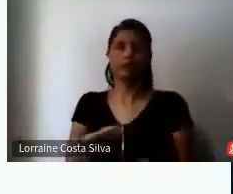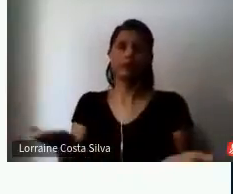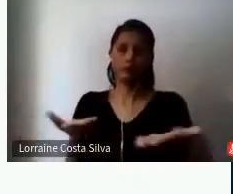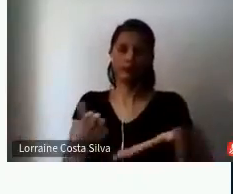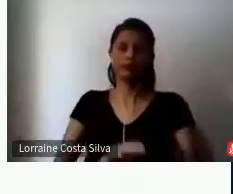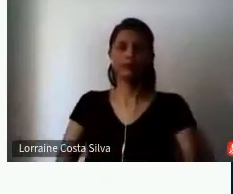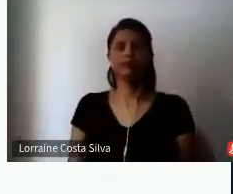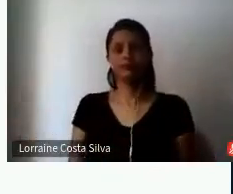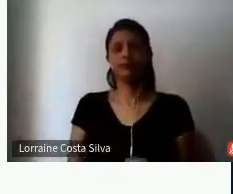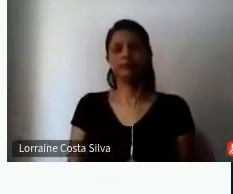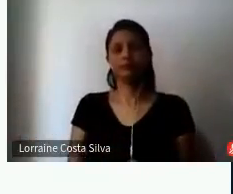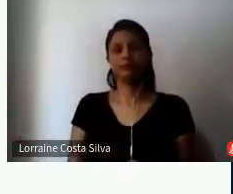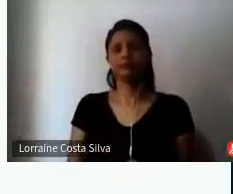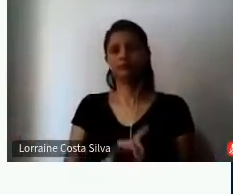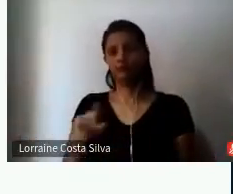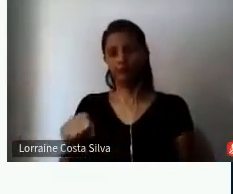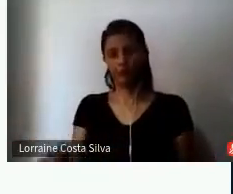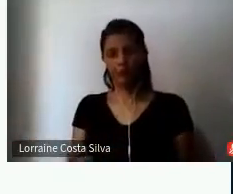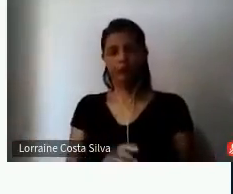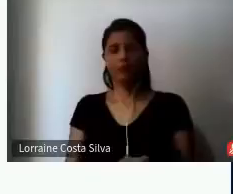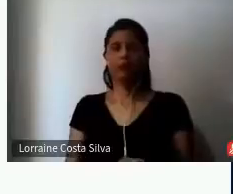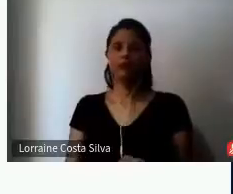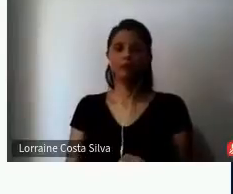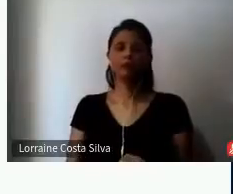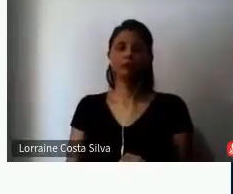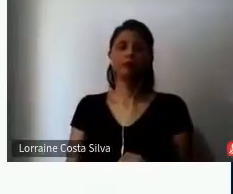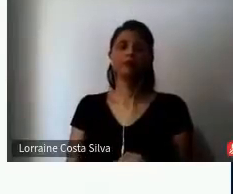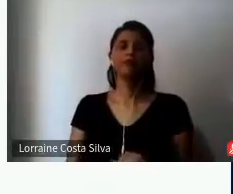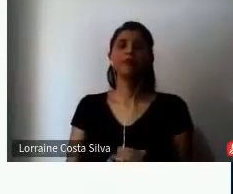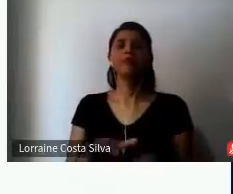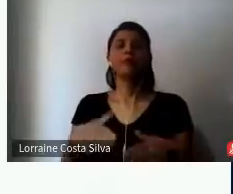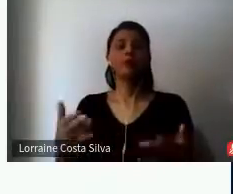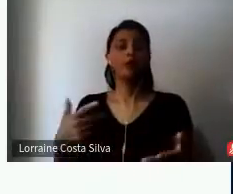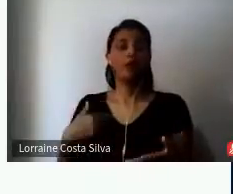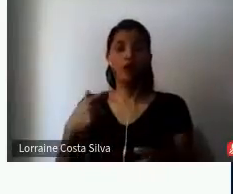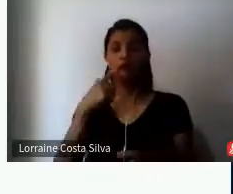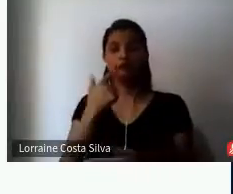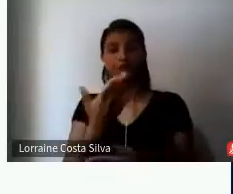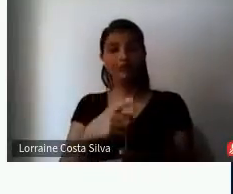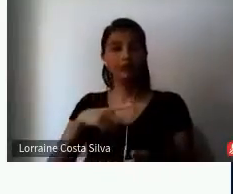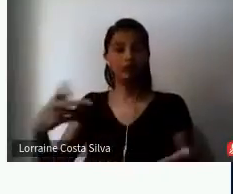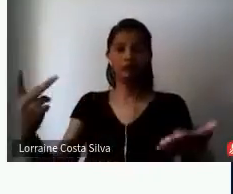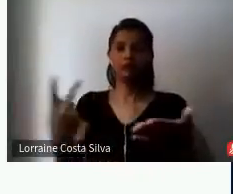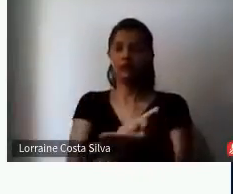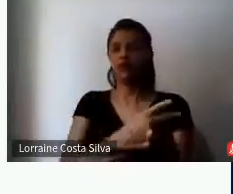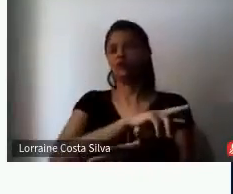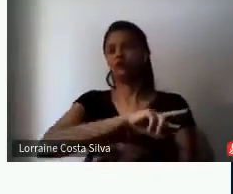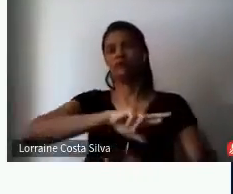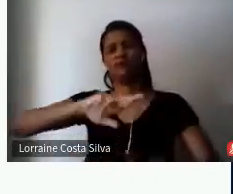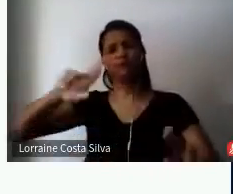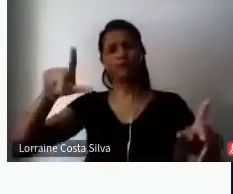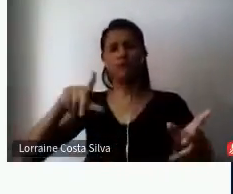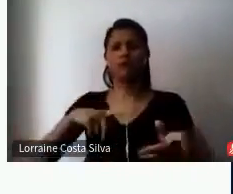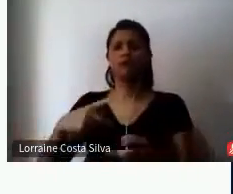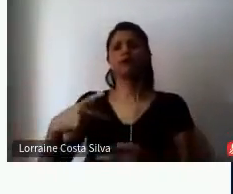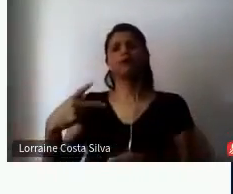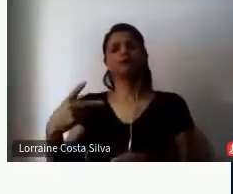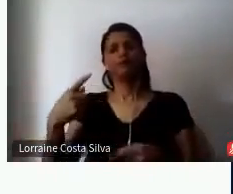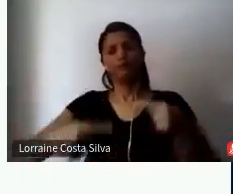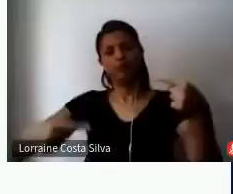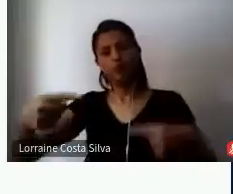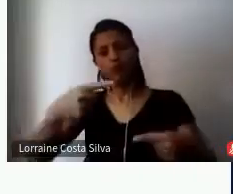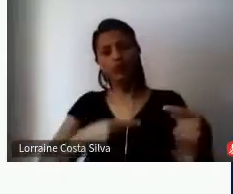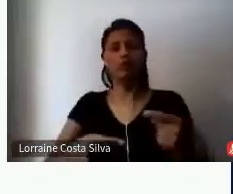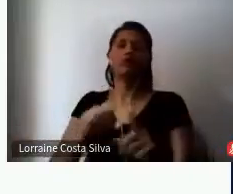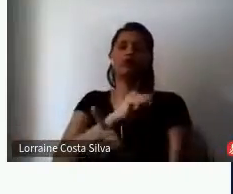Bom, então, diante de grandes diferenças, né, detectáveis em relação a essas políticas socioeconômicas e até